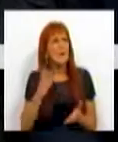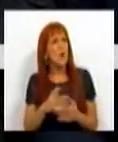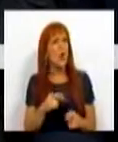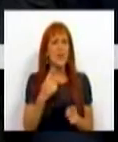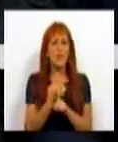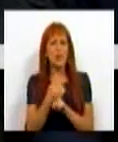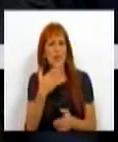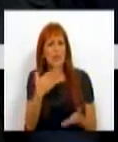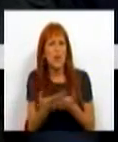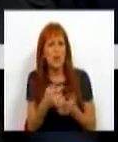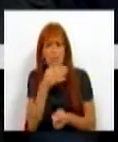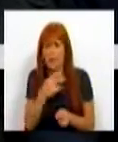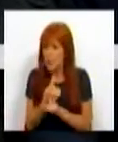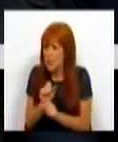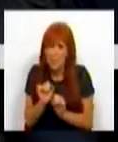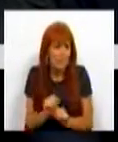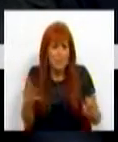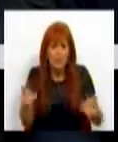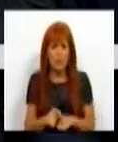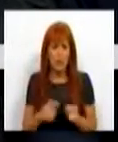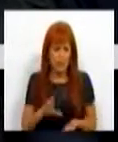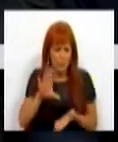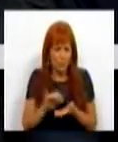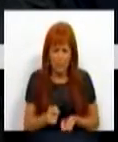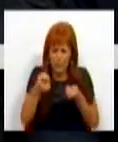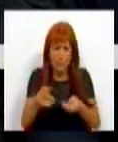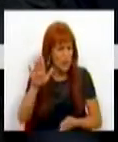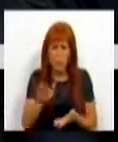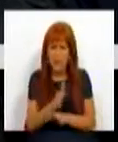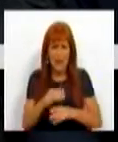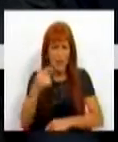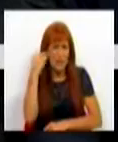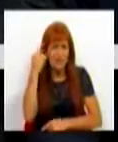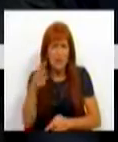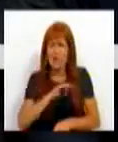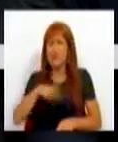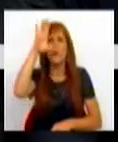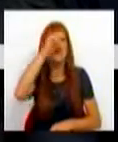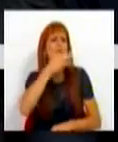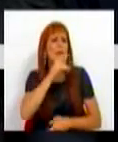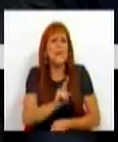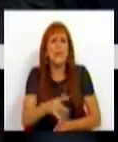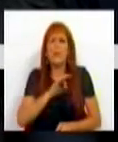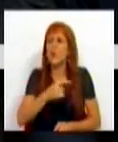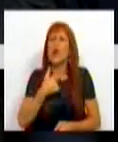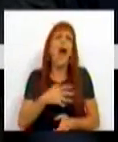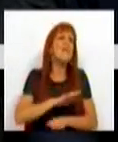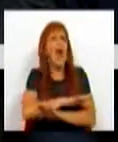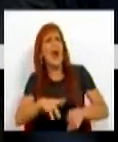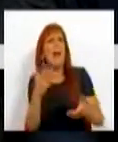estas questões macroeconómicas que falámos, são questões concretas de desinvestimento, por exemplo, no setor de turismo. O senhor Ministro falou nisso,